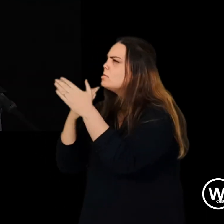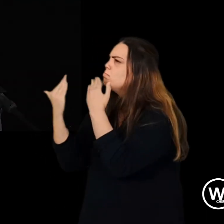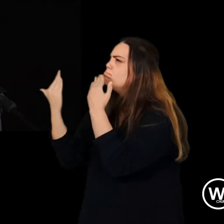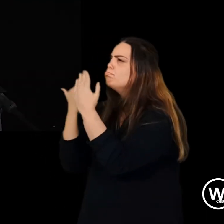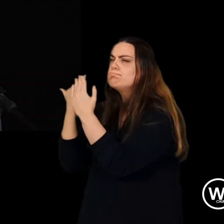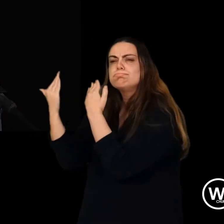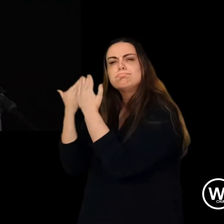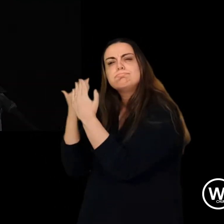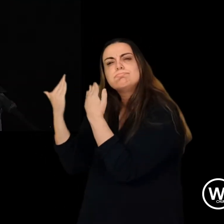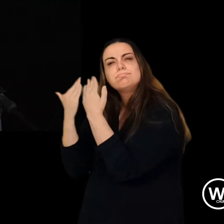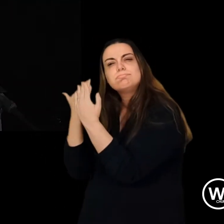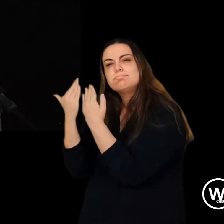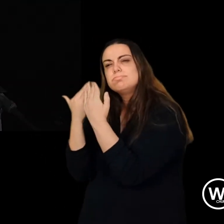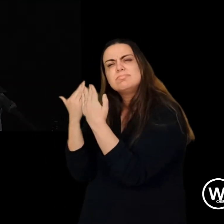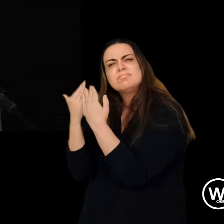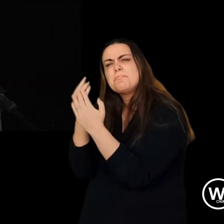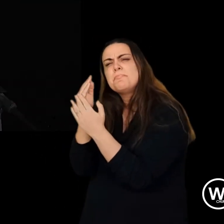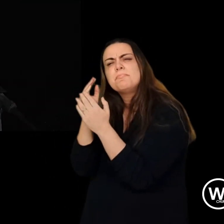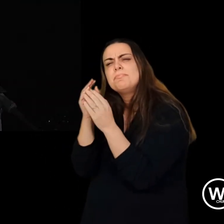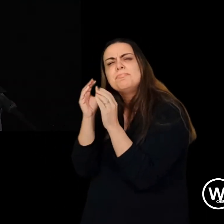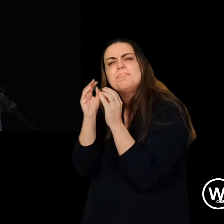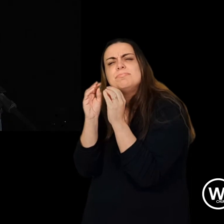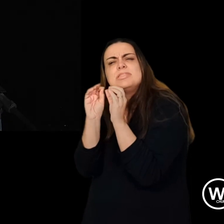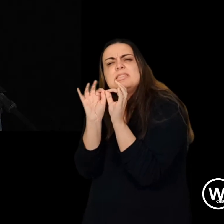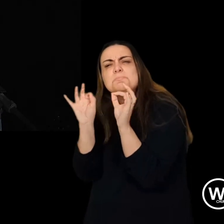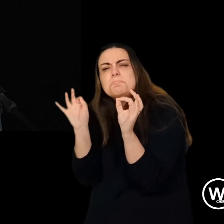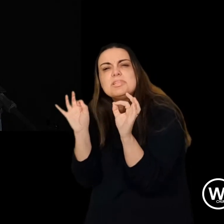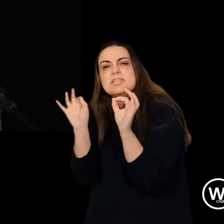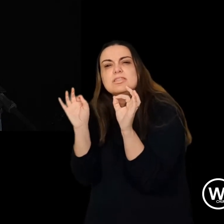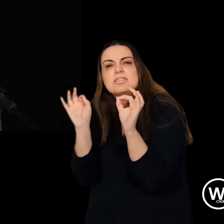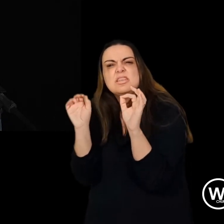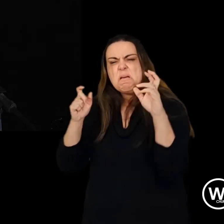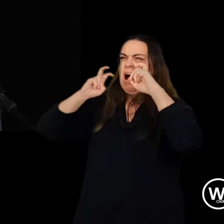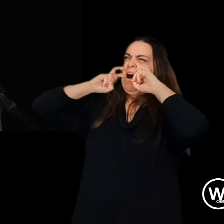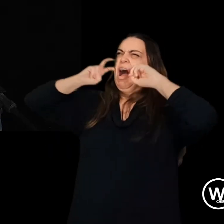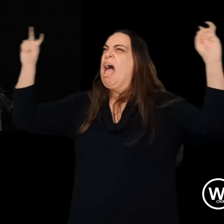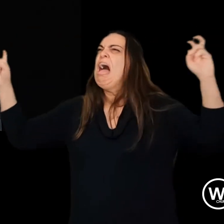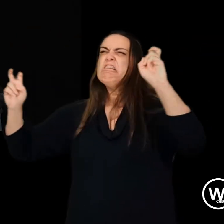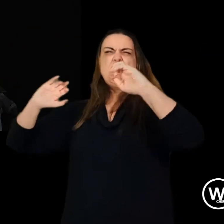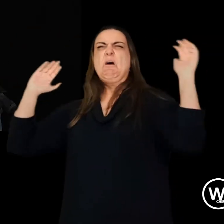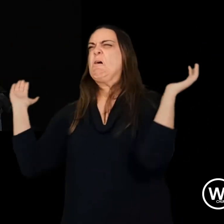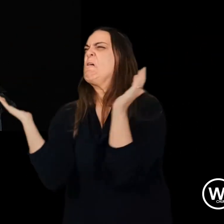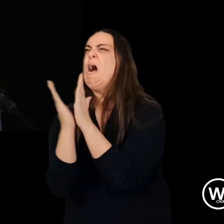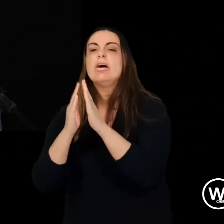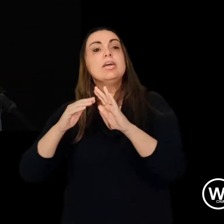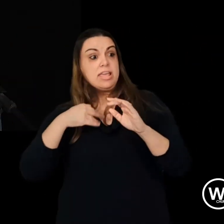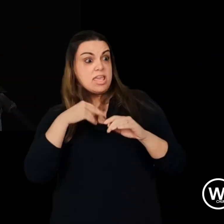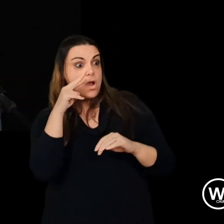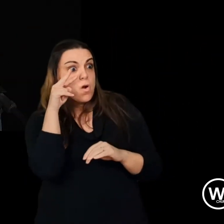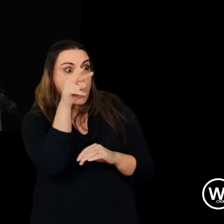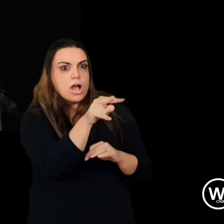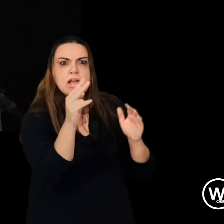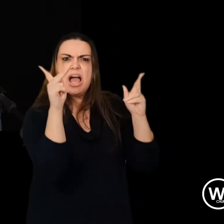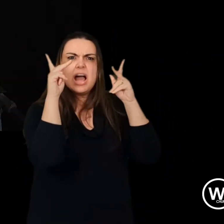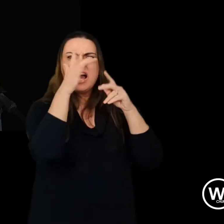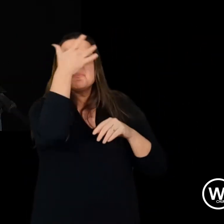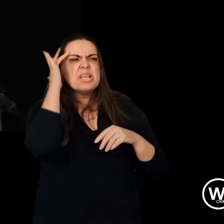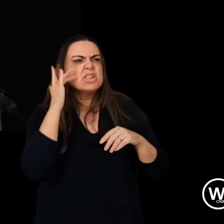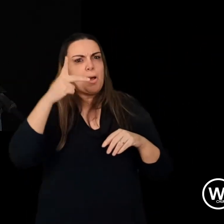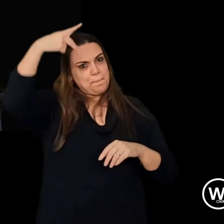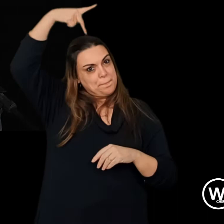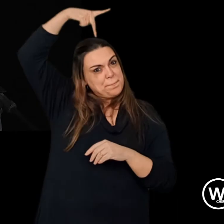Ele, em sussurros, baixo, tranquilo. E por muitas vezes eu olhava para essa realidade do